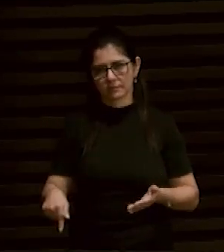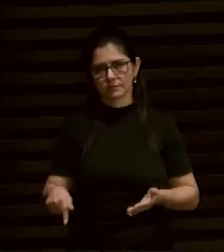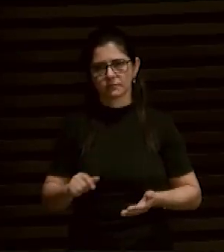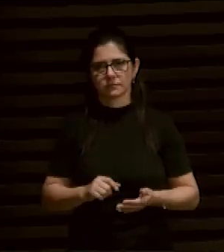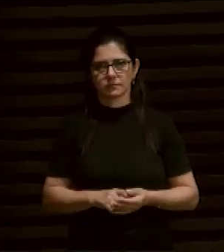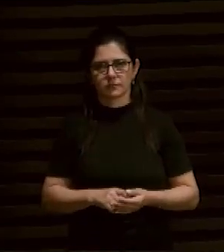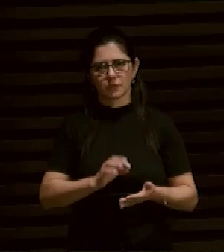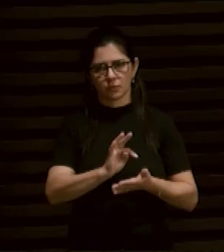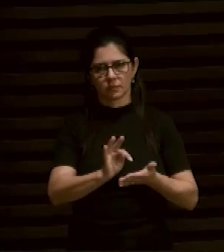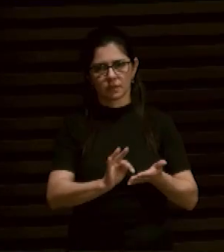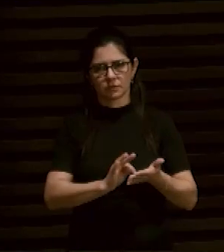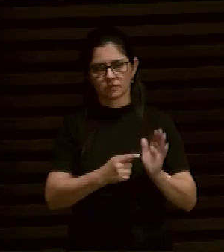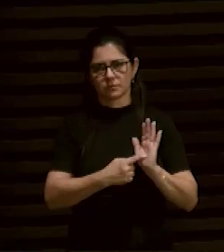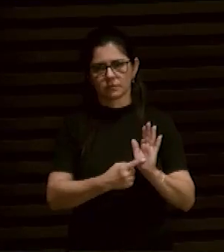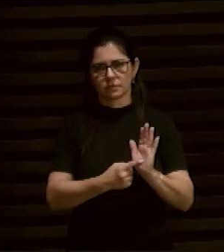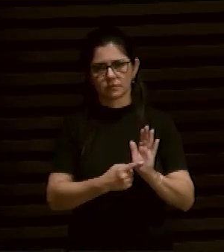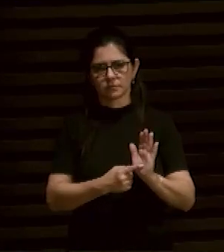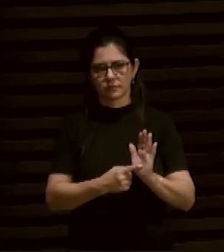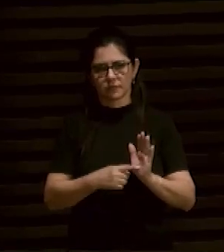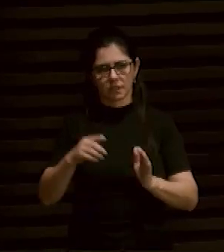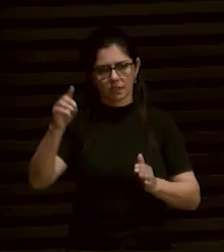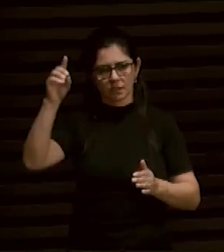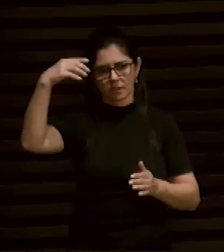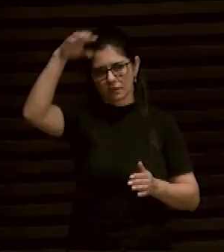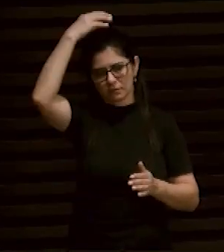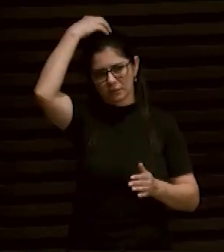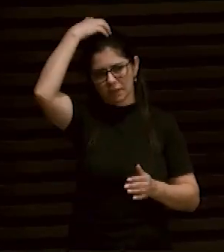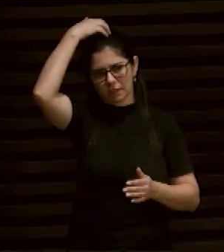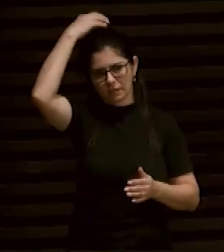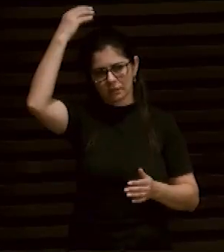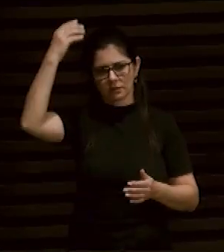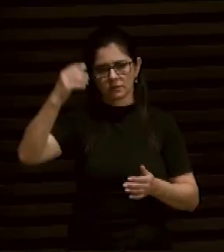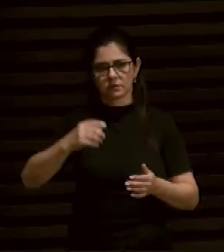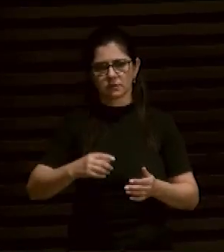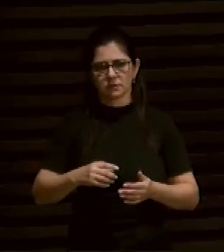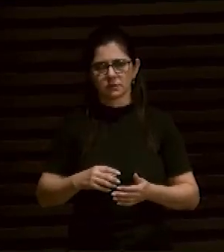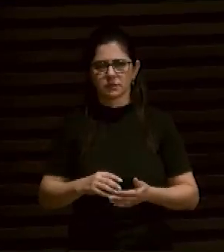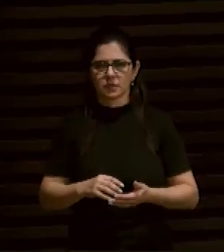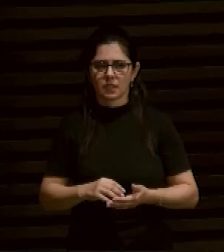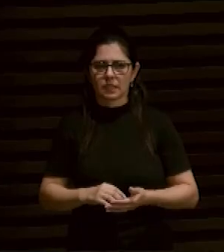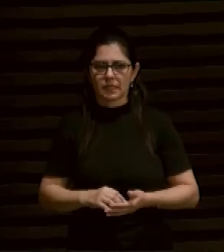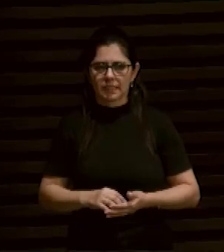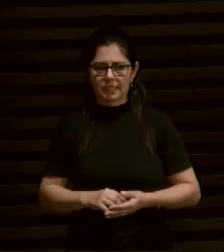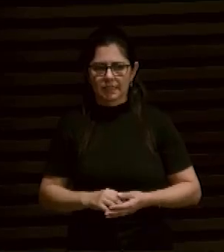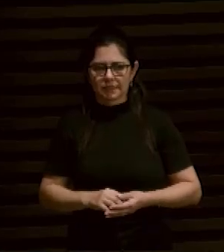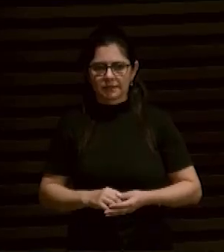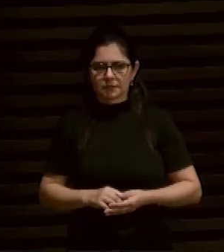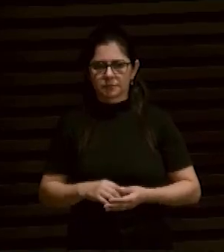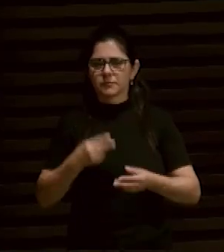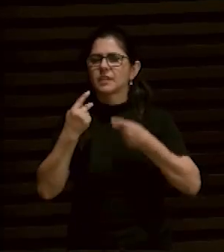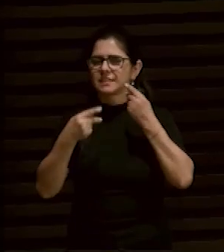esse rei, ele fez se proclamar e divulgar em Nínive, por mandado do rei e seus grandes, nem homens,